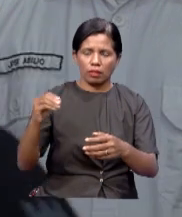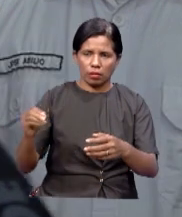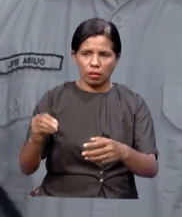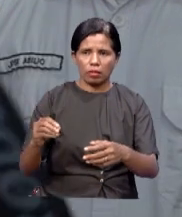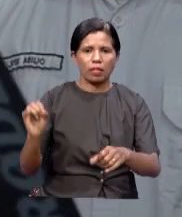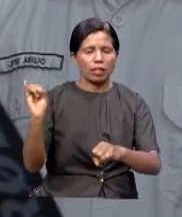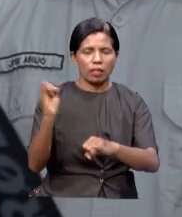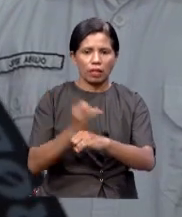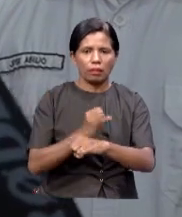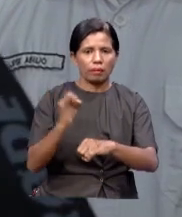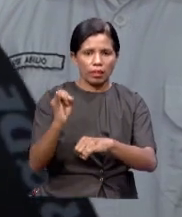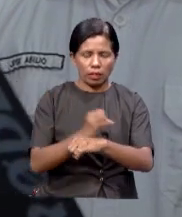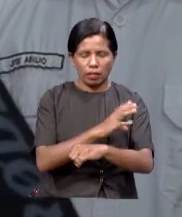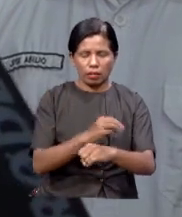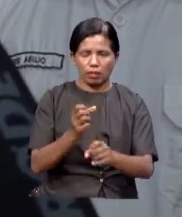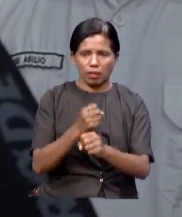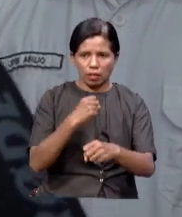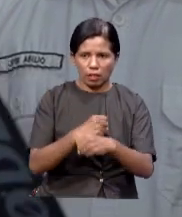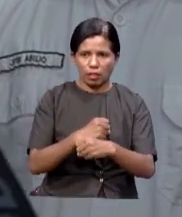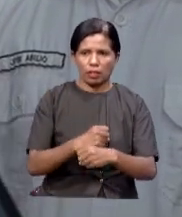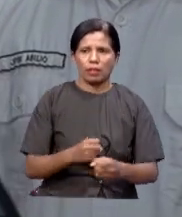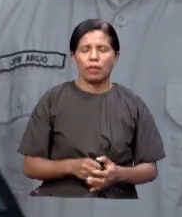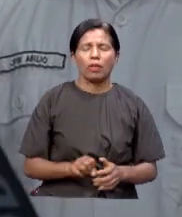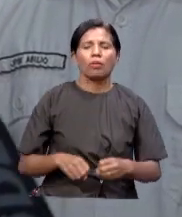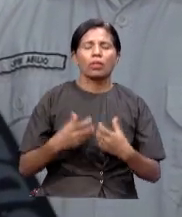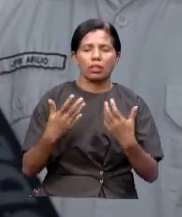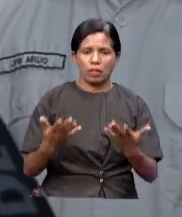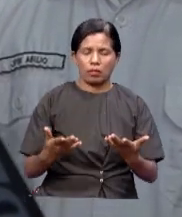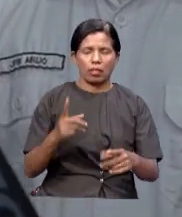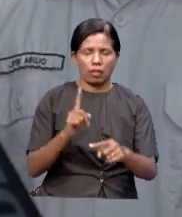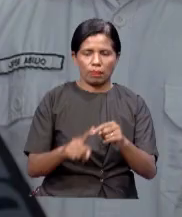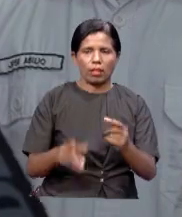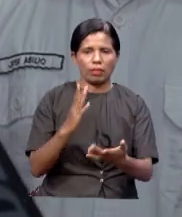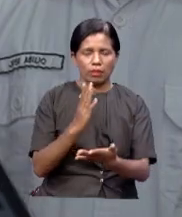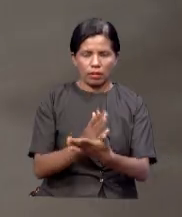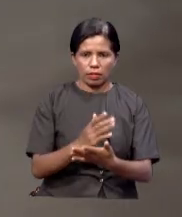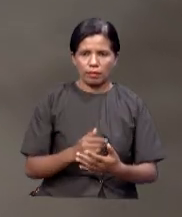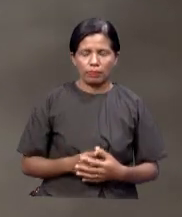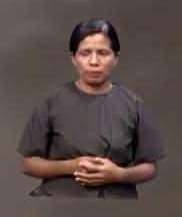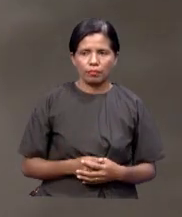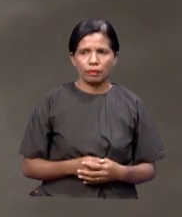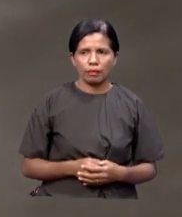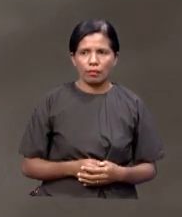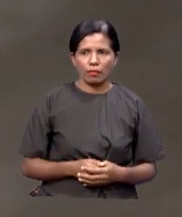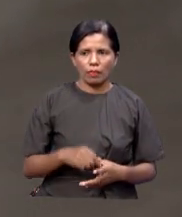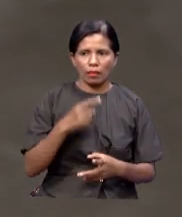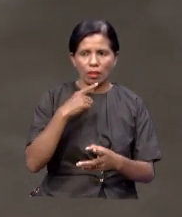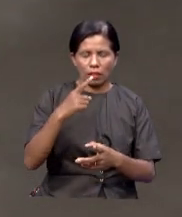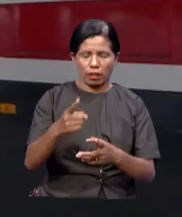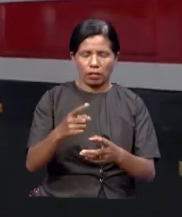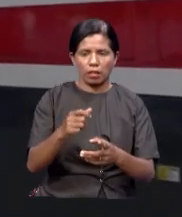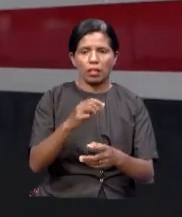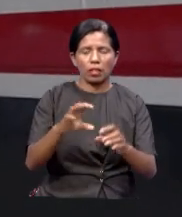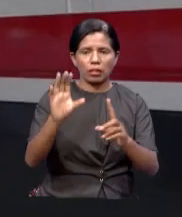formação detalhada, halo sa para label falha e a operação. Comissário Autoridade Aduaneiro